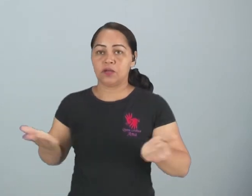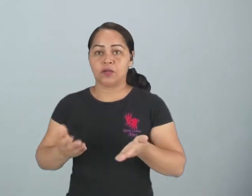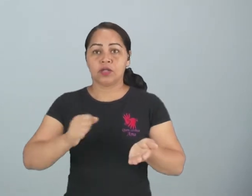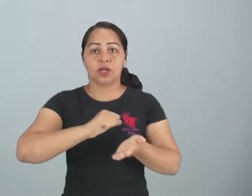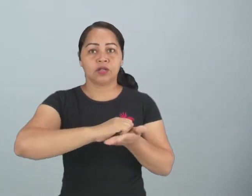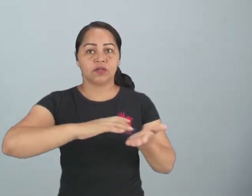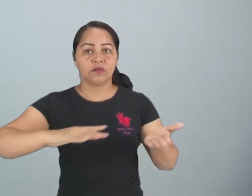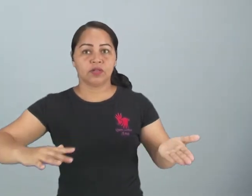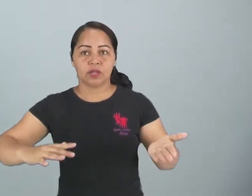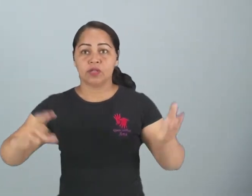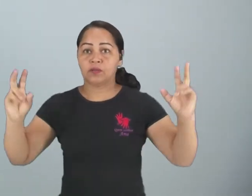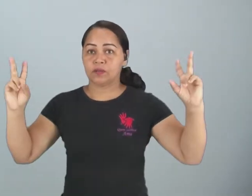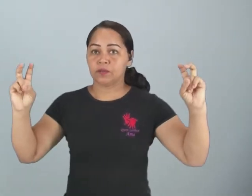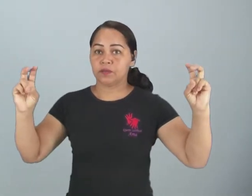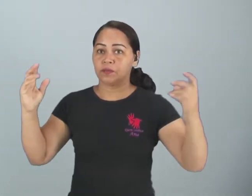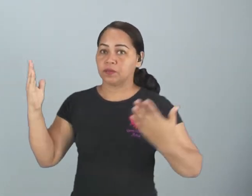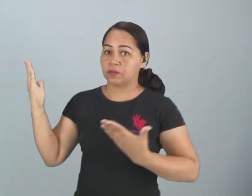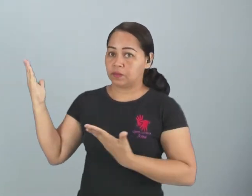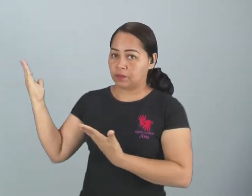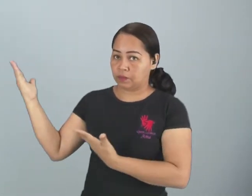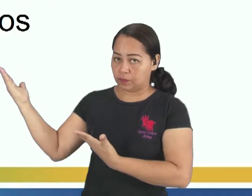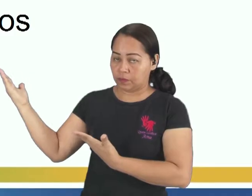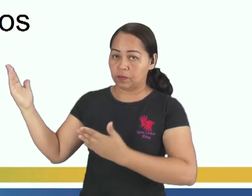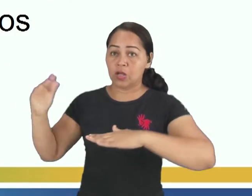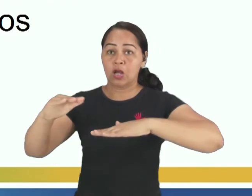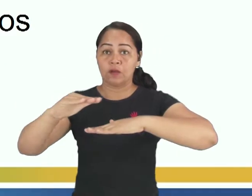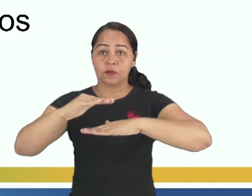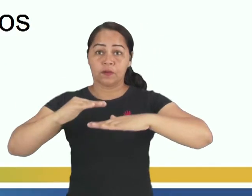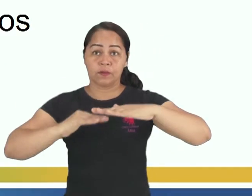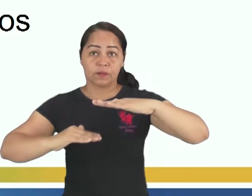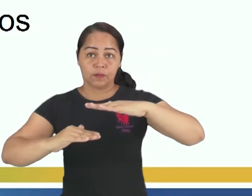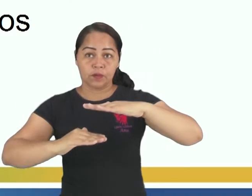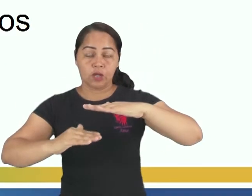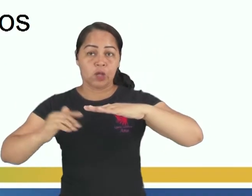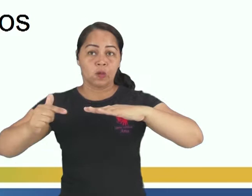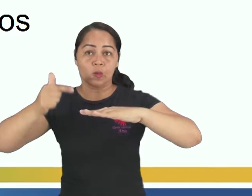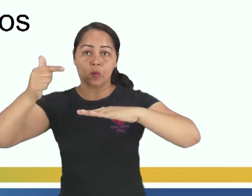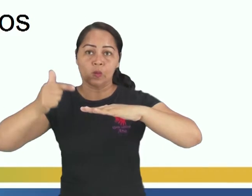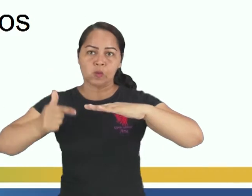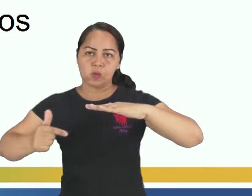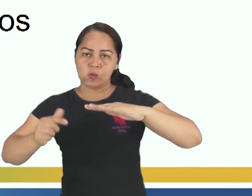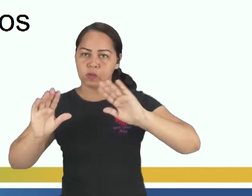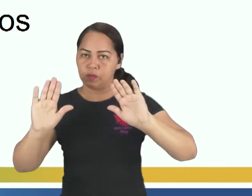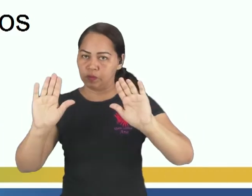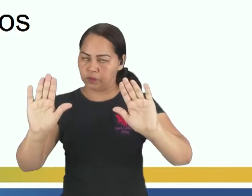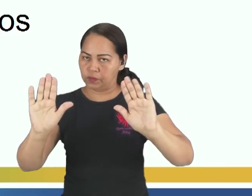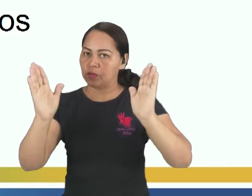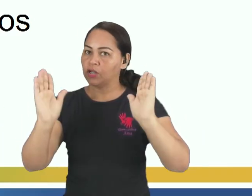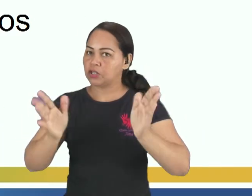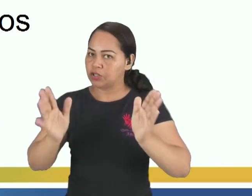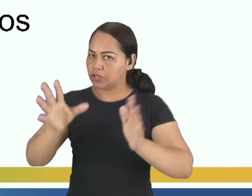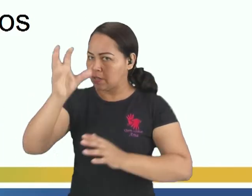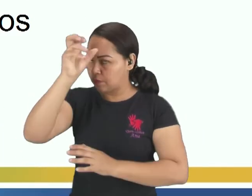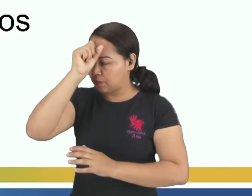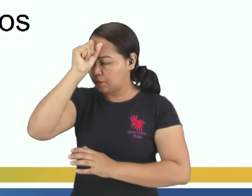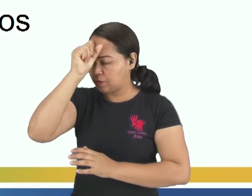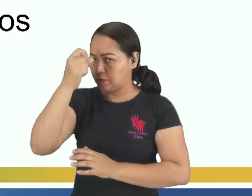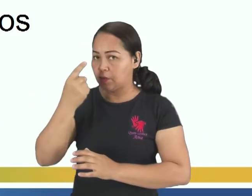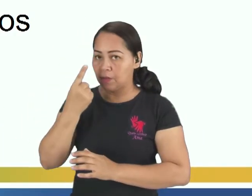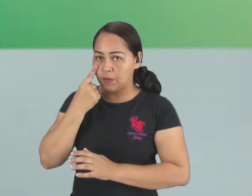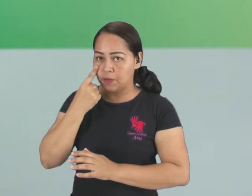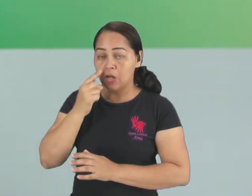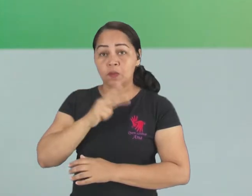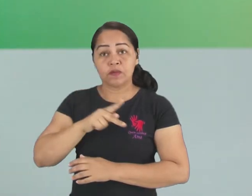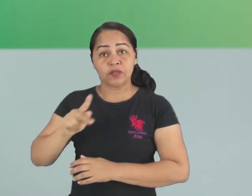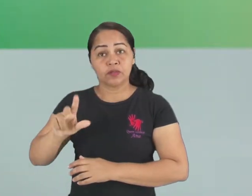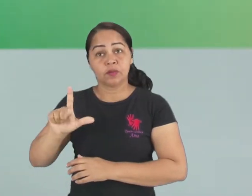que envolvem racionalização de denominadores e potência com expoente fracionário, conteúdos já vistos. Meu nome é Luan, sou professor de